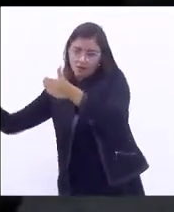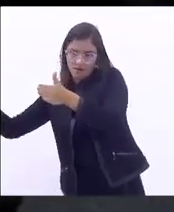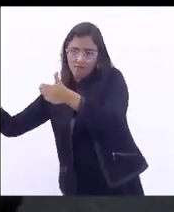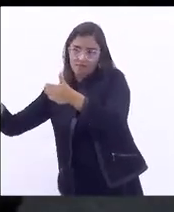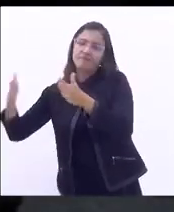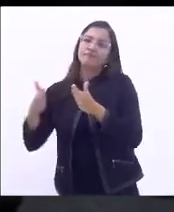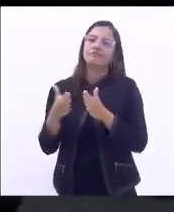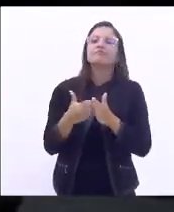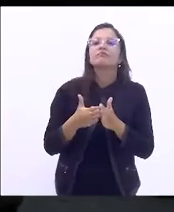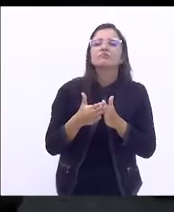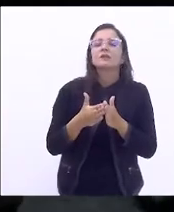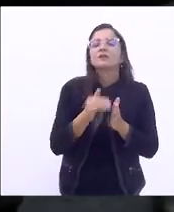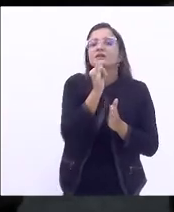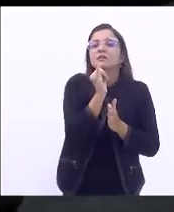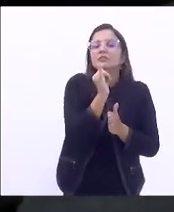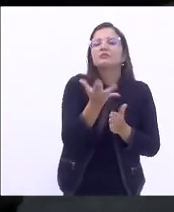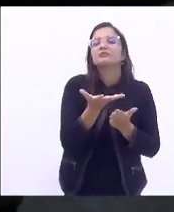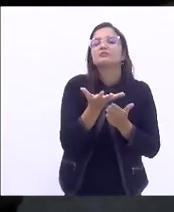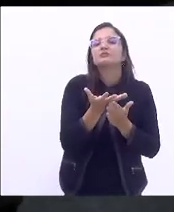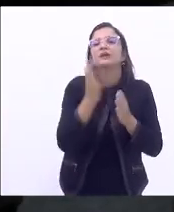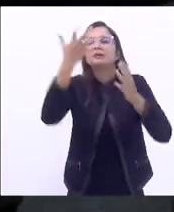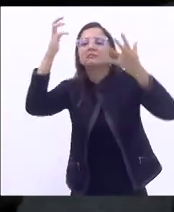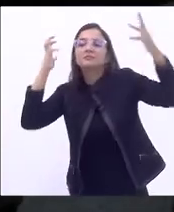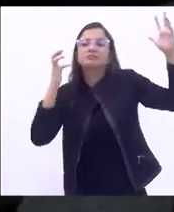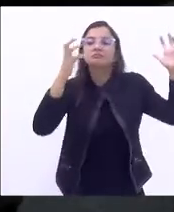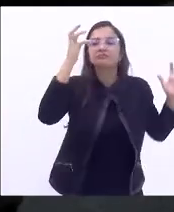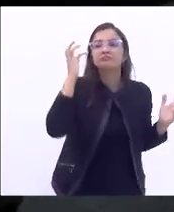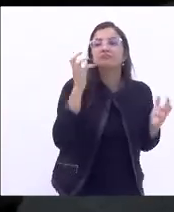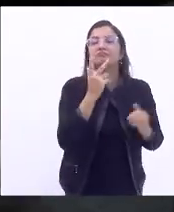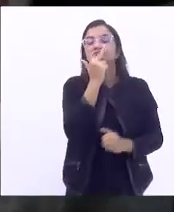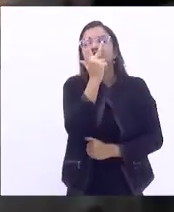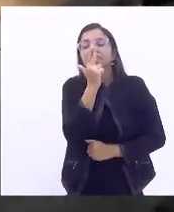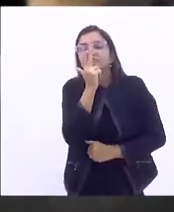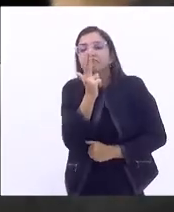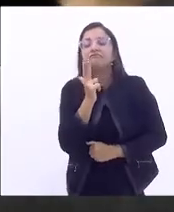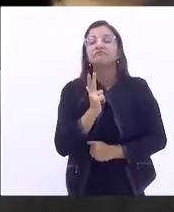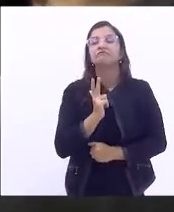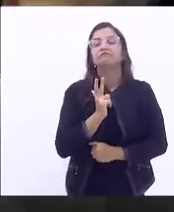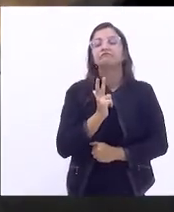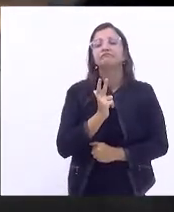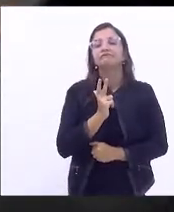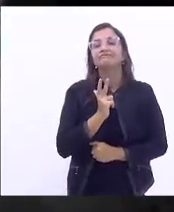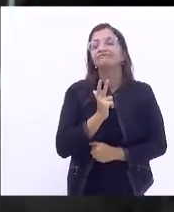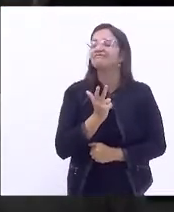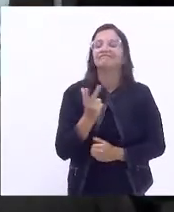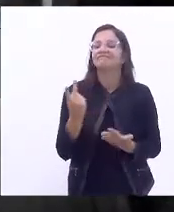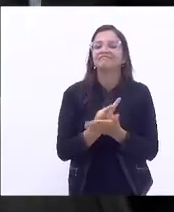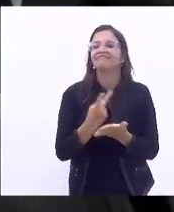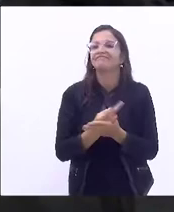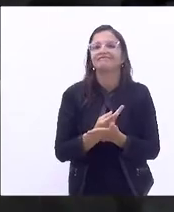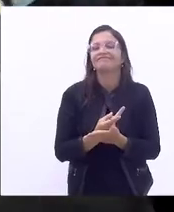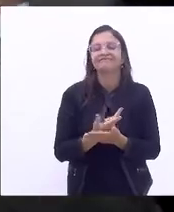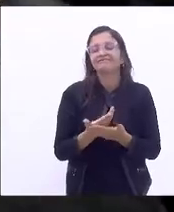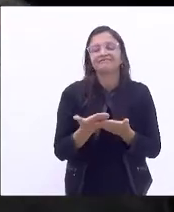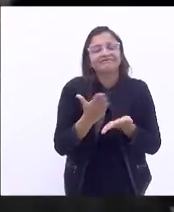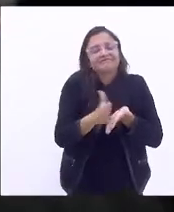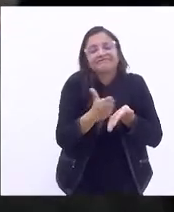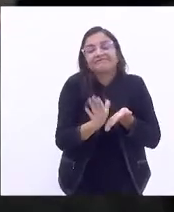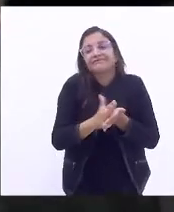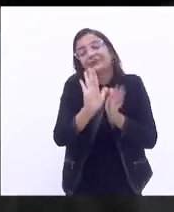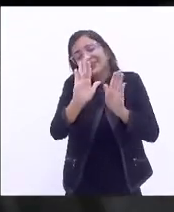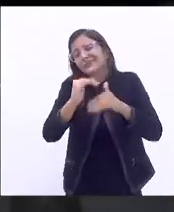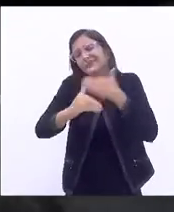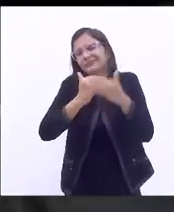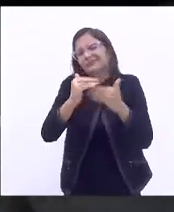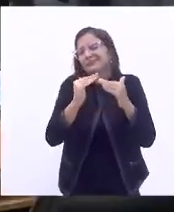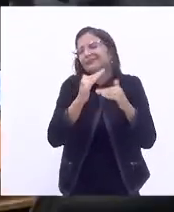das condicionantes ambientais, me parece completamente descabido. Mas depois nós falamos mais sobre o assunto,